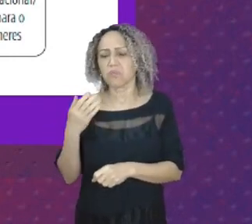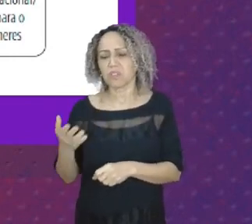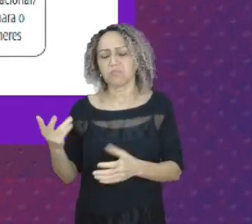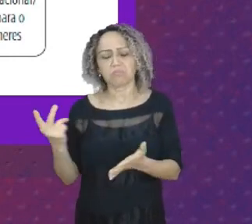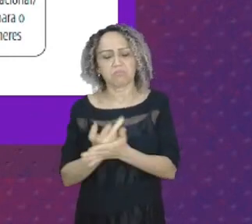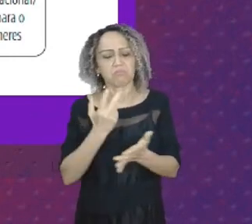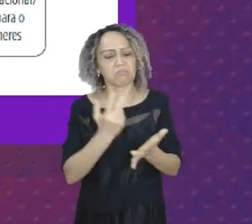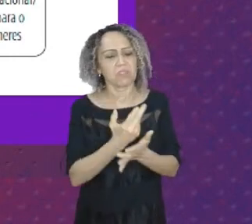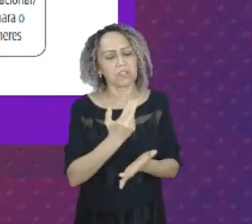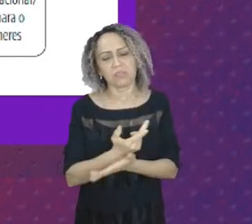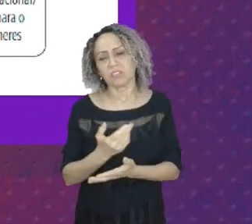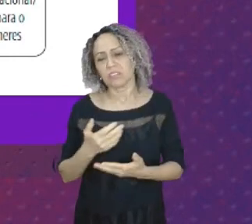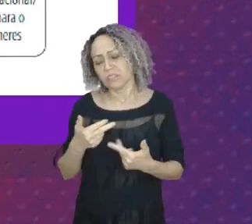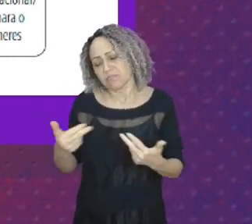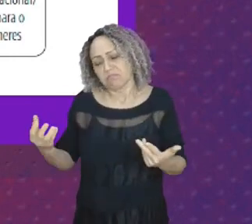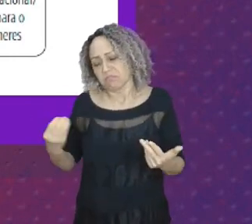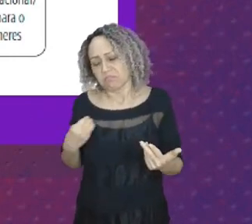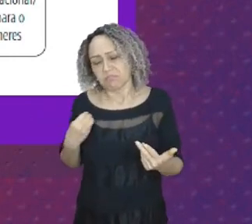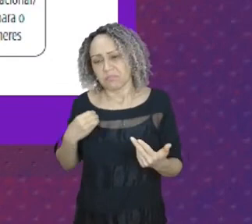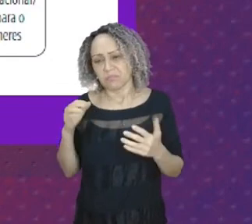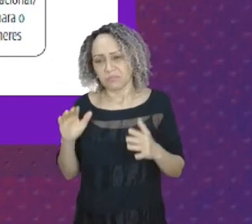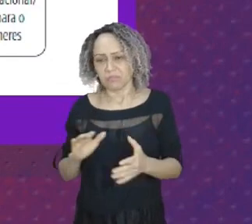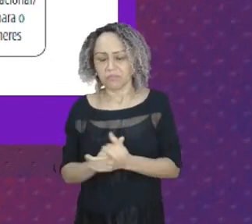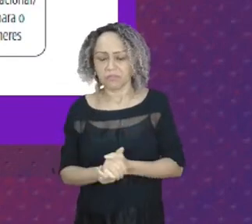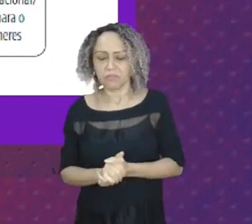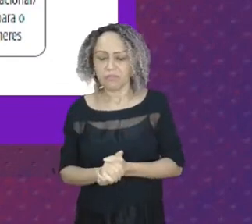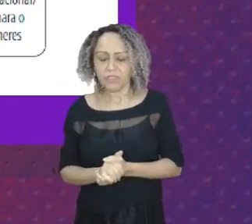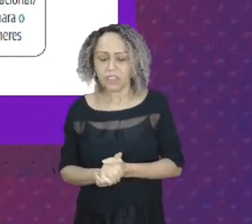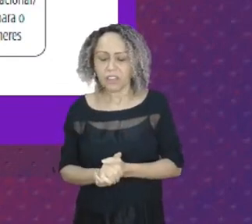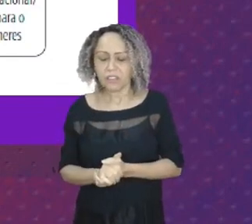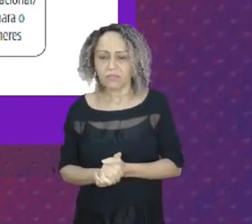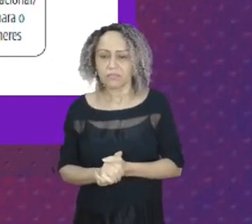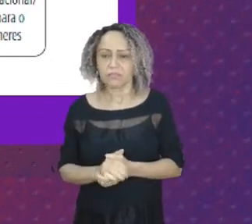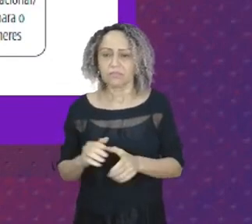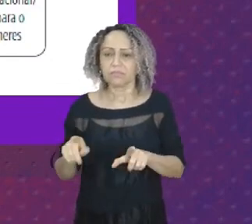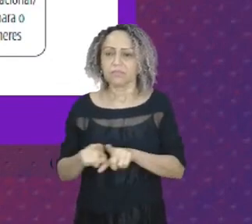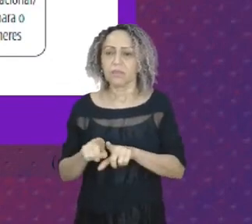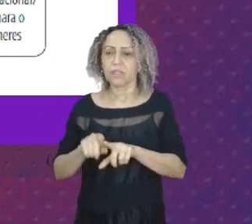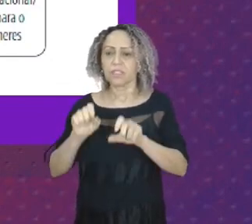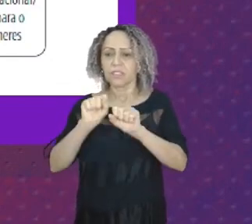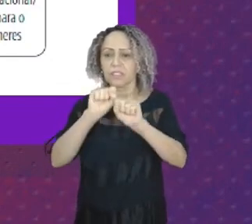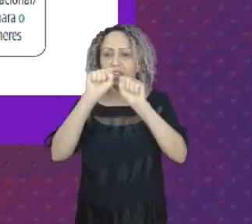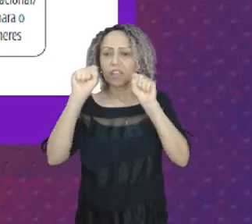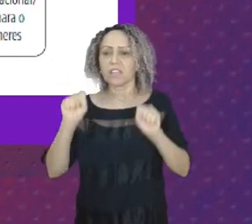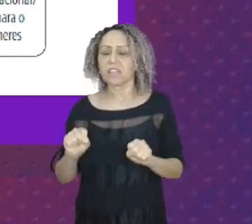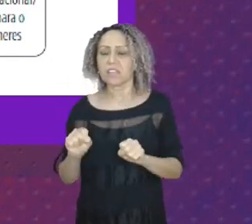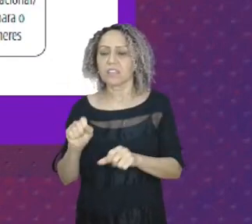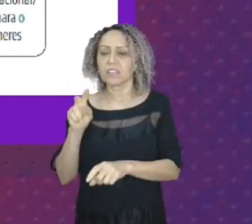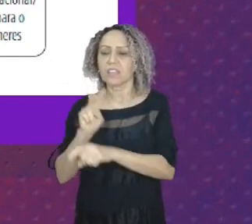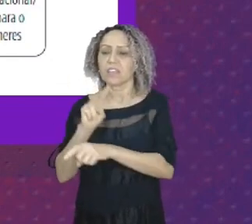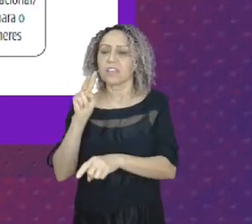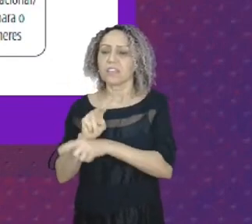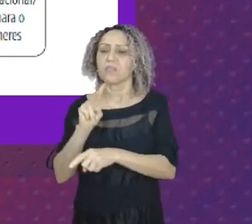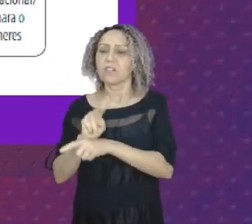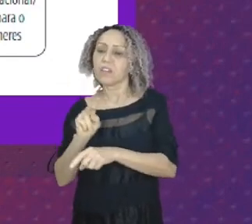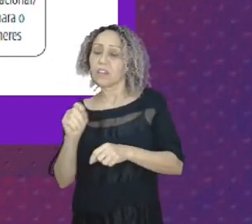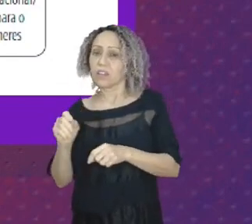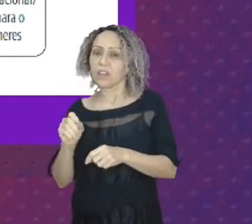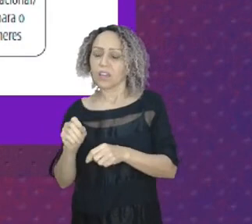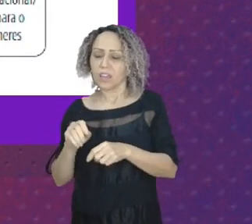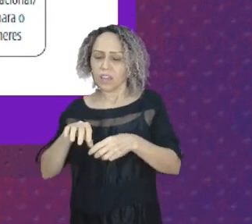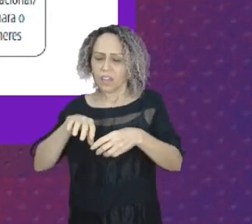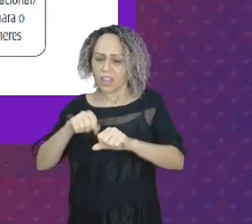fazer parte da rede de atendimento, e dentro do âmbito da assistência, a gente também tem a capacitação dos agentes públicos, para que